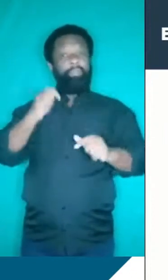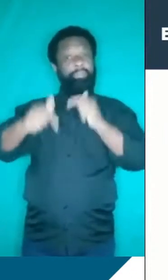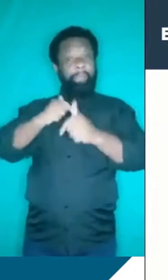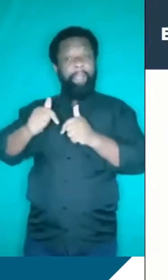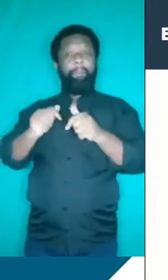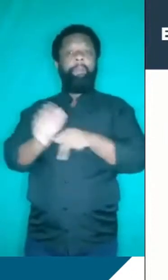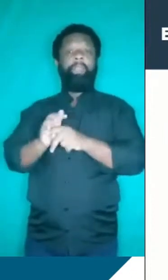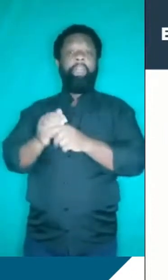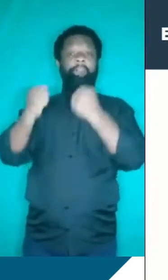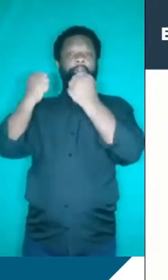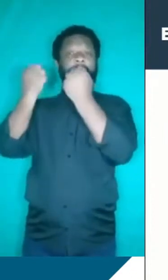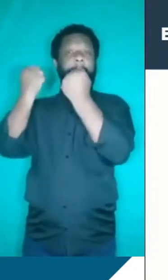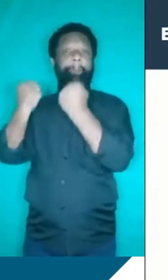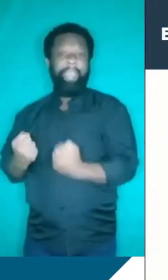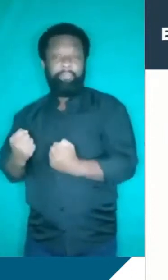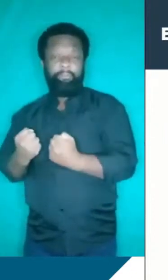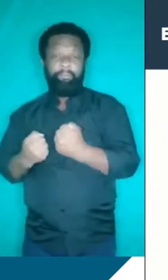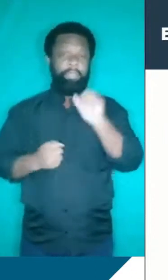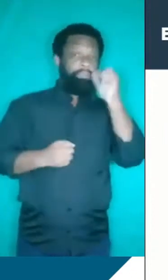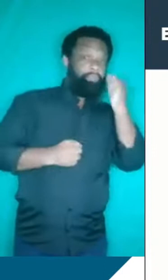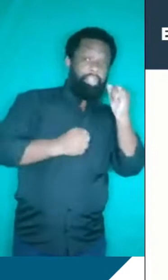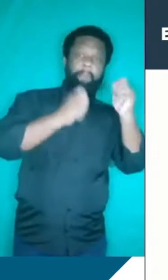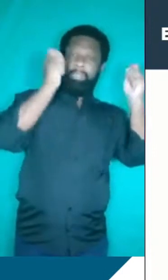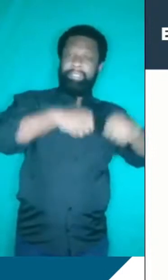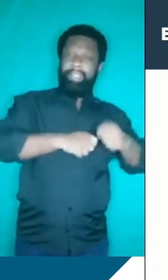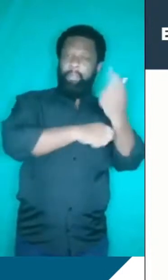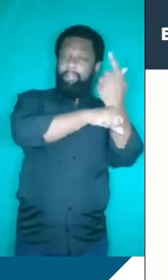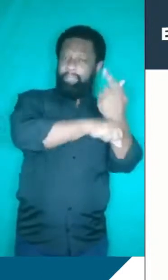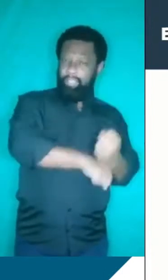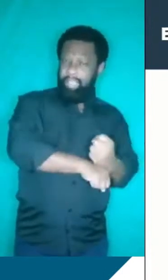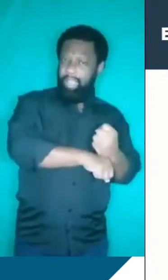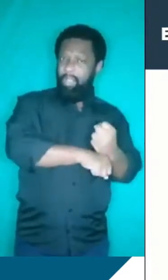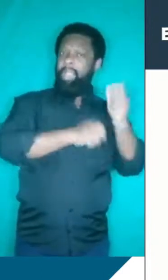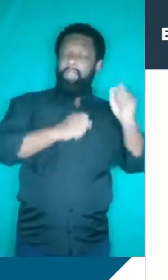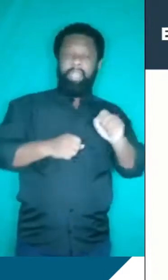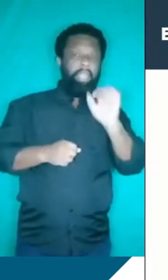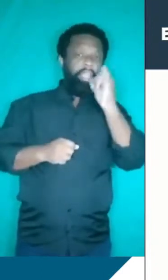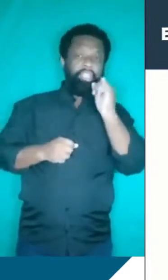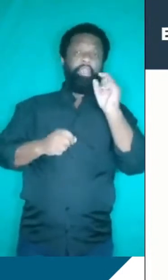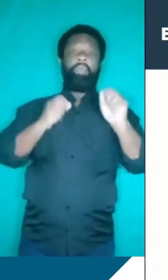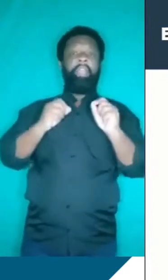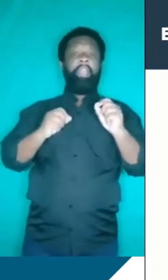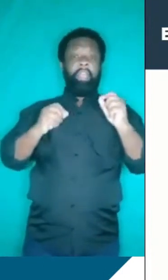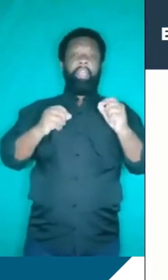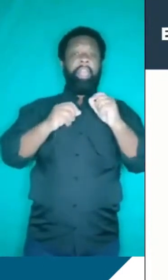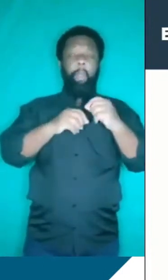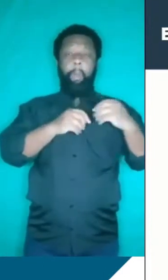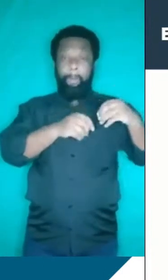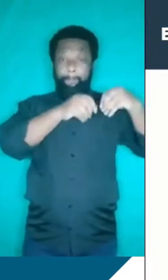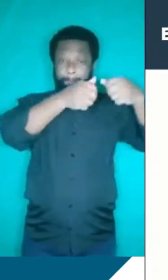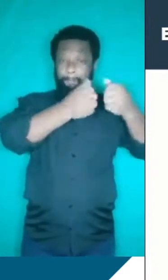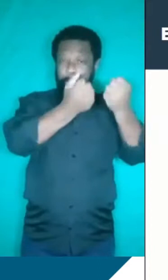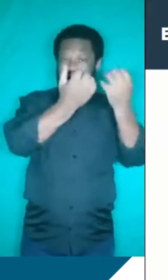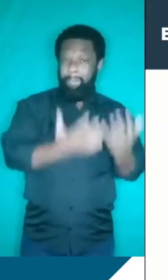da força-peso. A energia potencial gravitacional, de fato, é a energia gasta para o força-peso percorrer